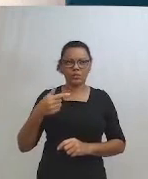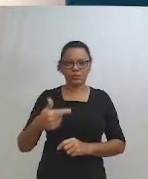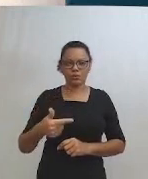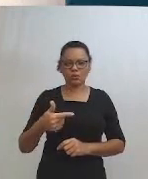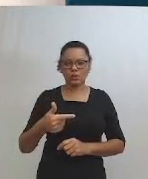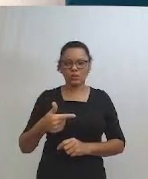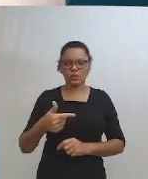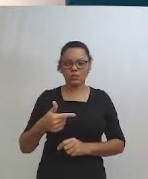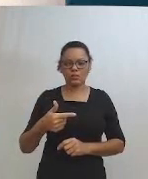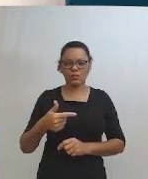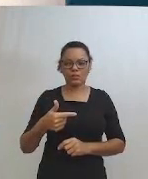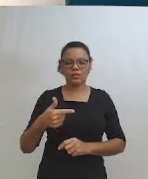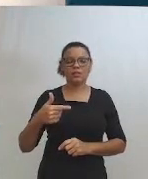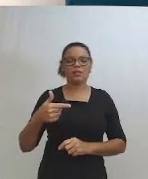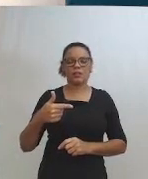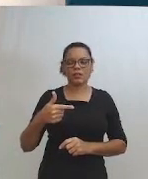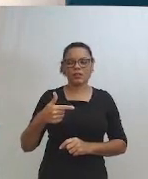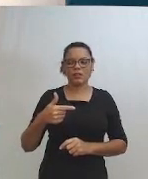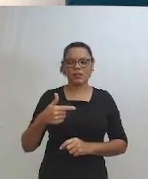sustentação oral